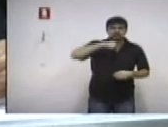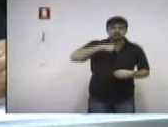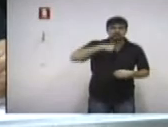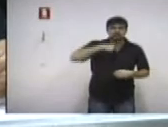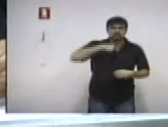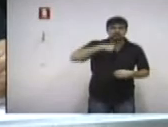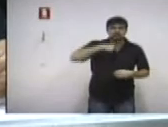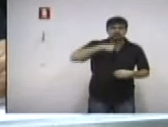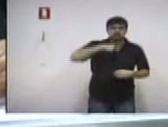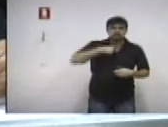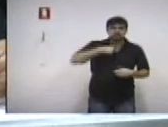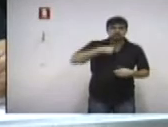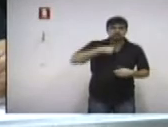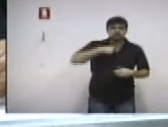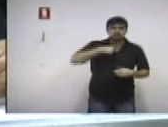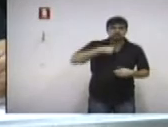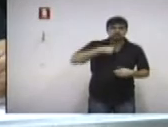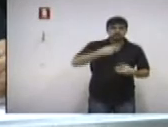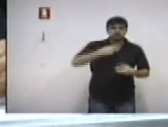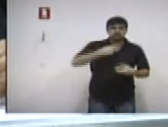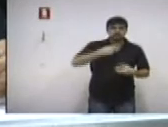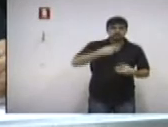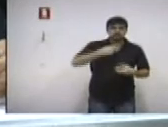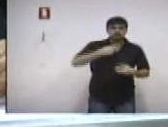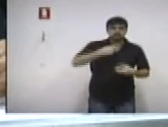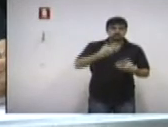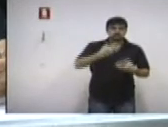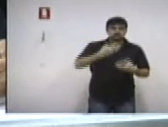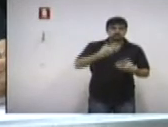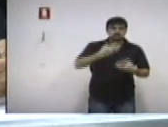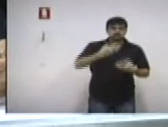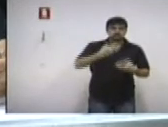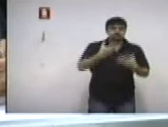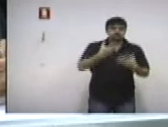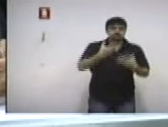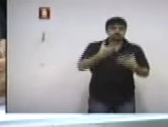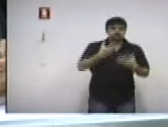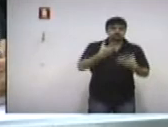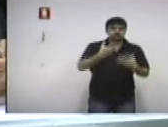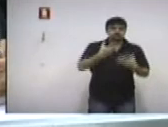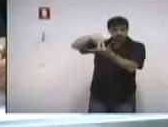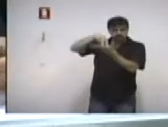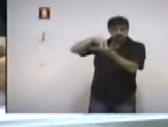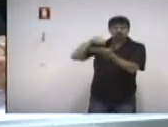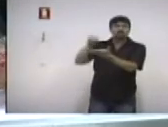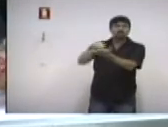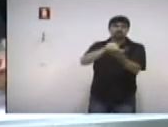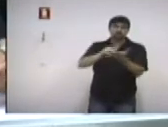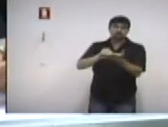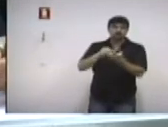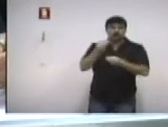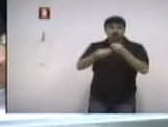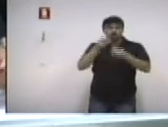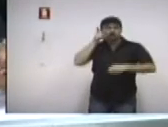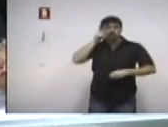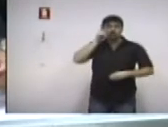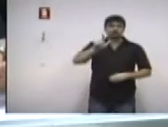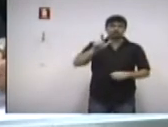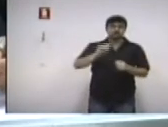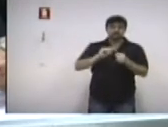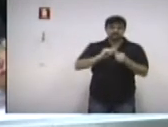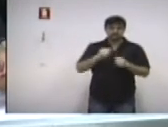da Verdade da mulher a mulher na política e todo o seu dobramento como que se faz para que